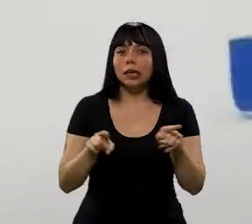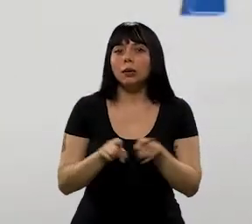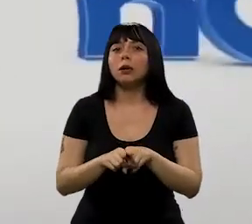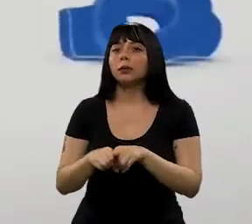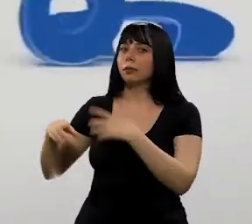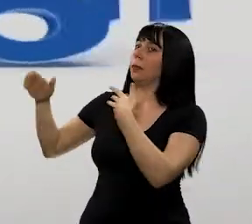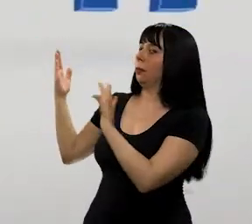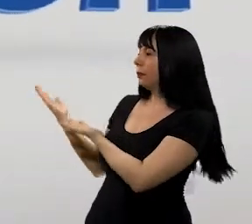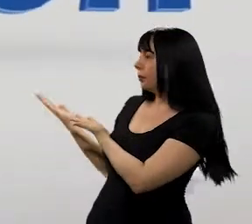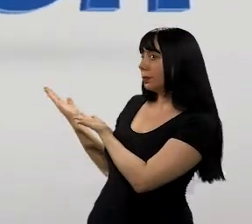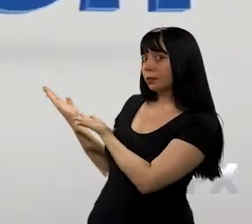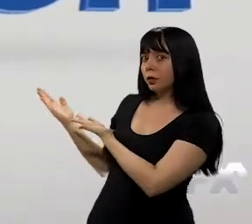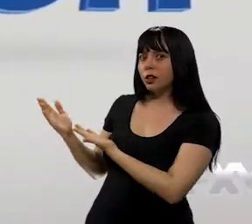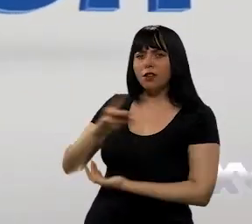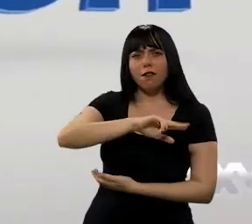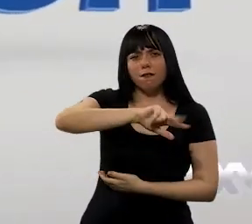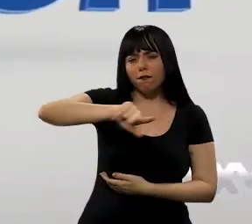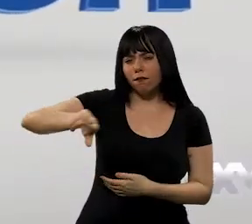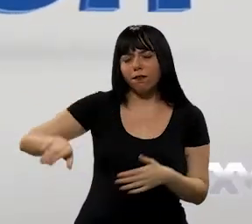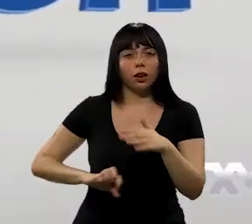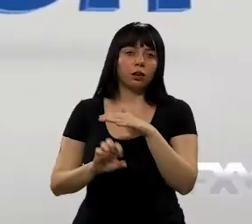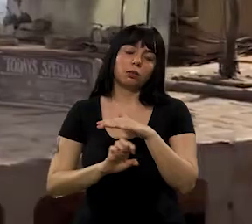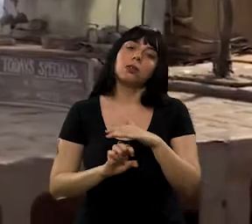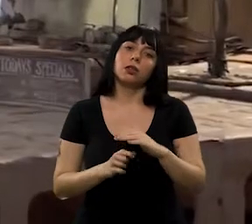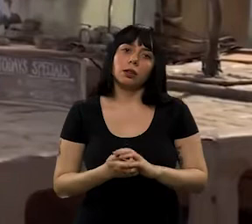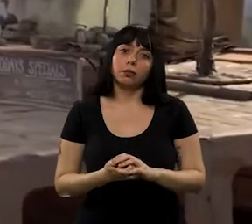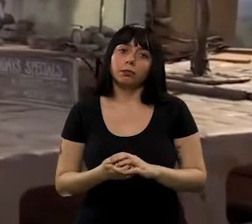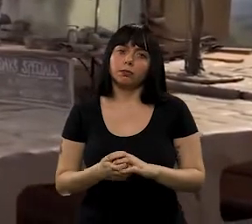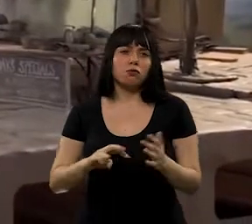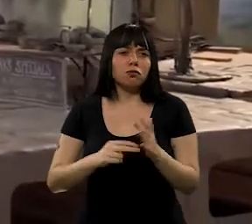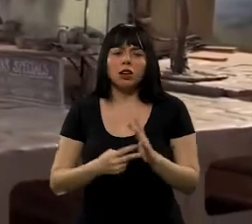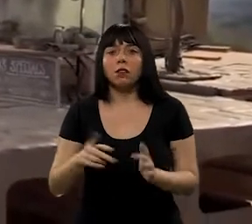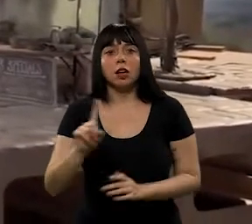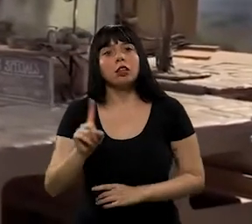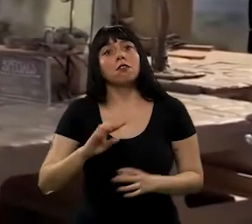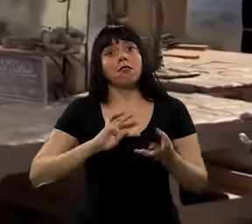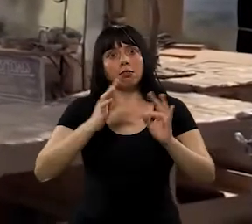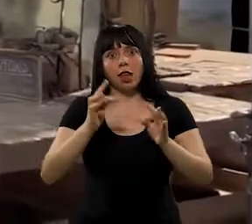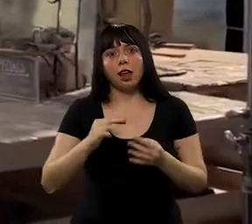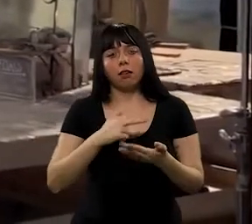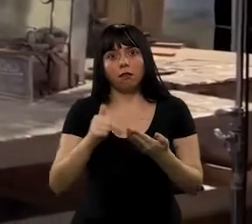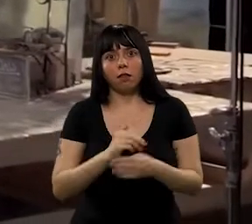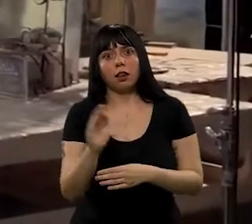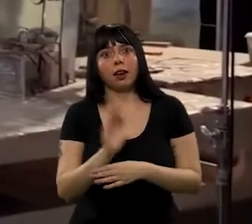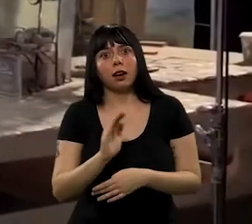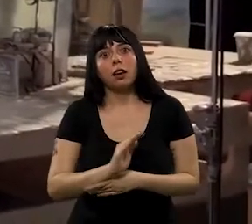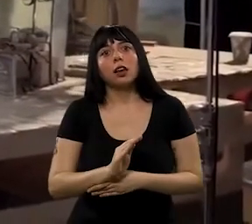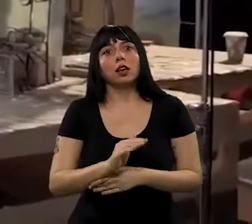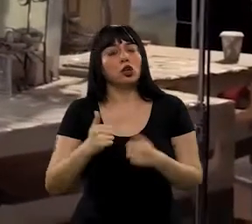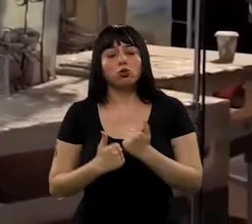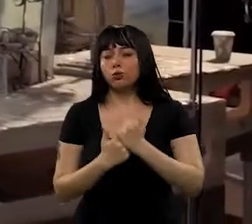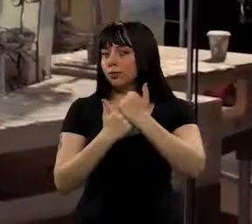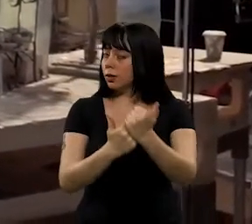de Hotel Transilvânia, dentre tantos outros exemplos. Isso não significa que outras técnicas de animação tenham sido